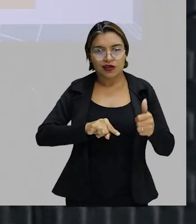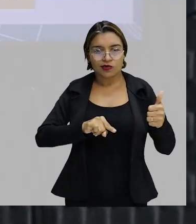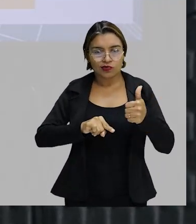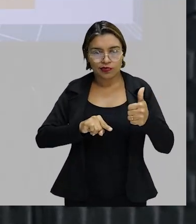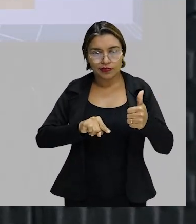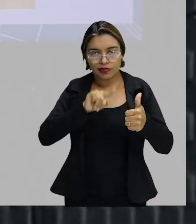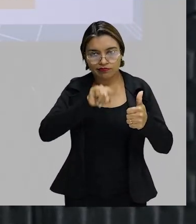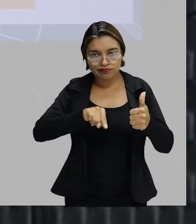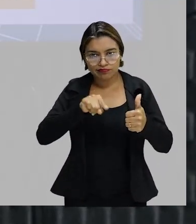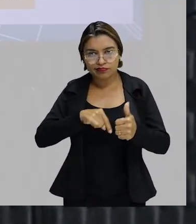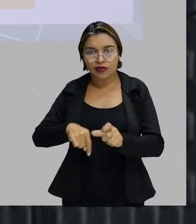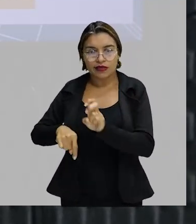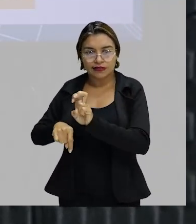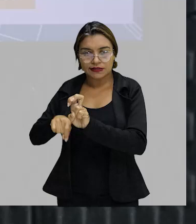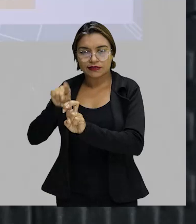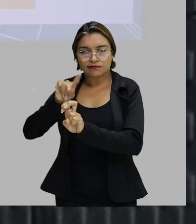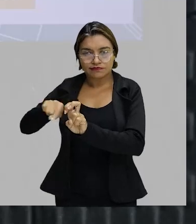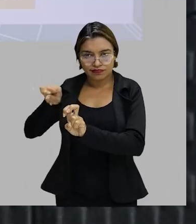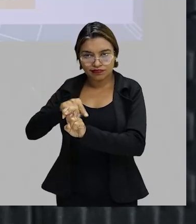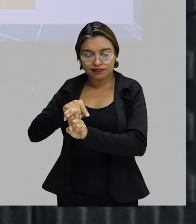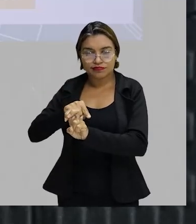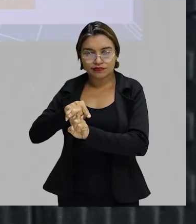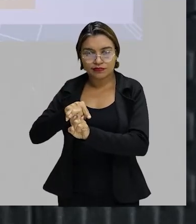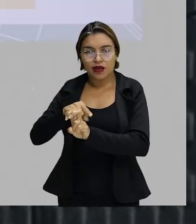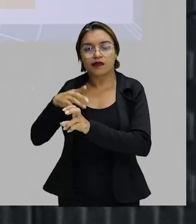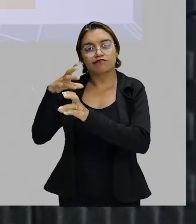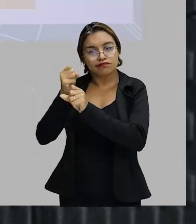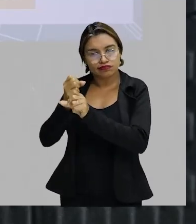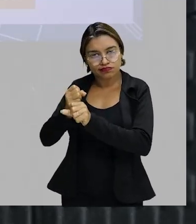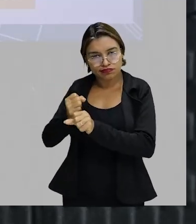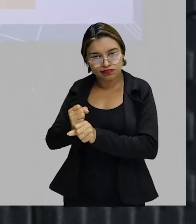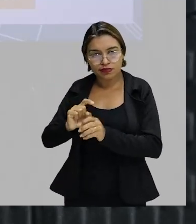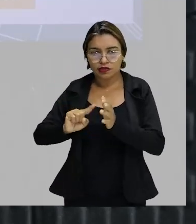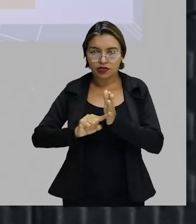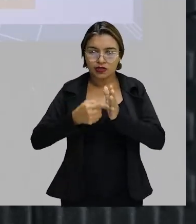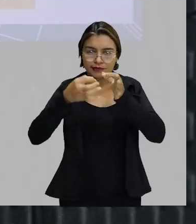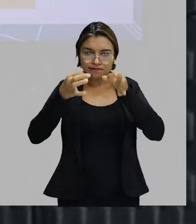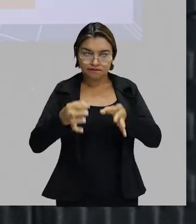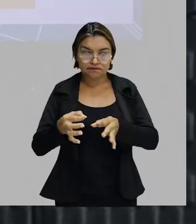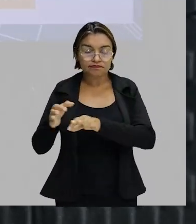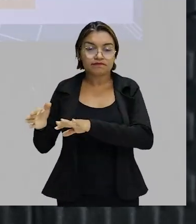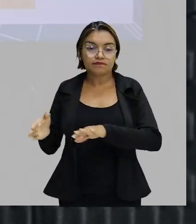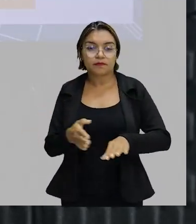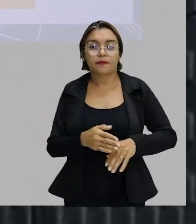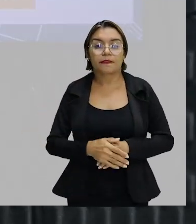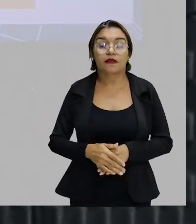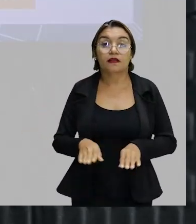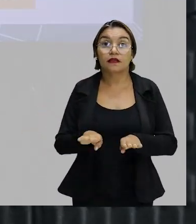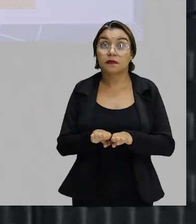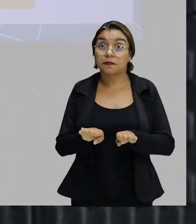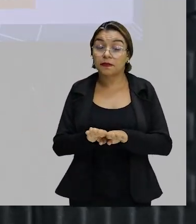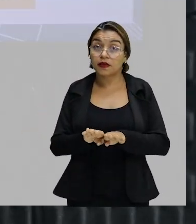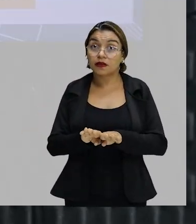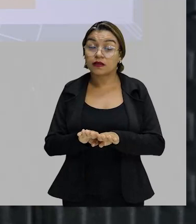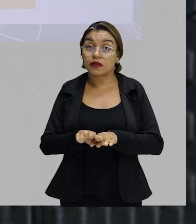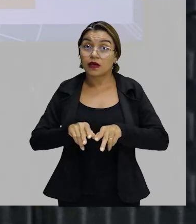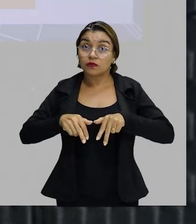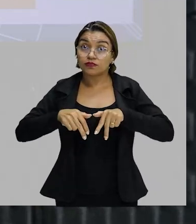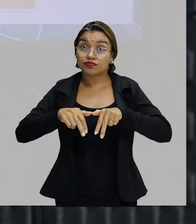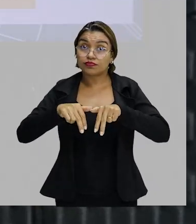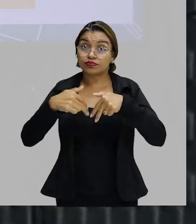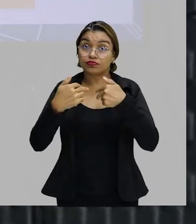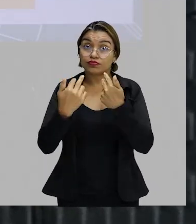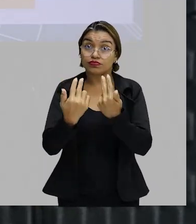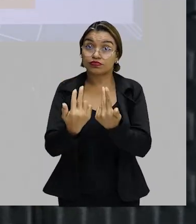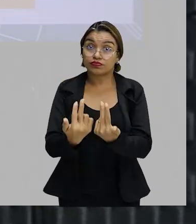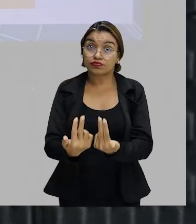a maior e a menor e tira-se a média nas provas sincronizadas a arbitragem ela já é um pouquinho maior não